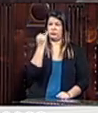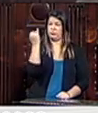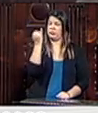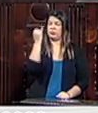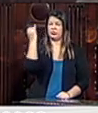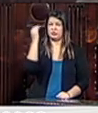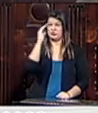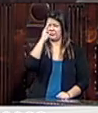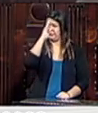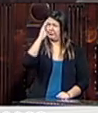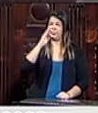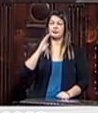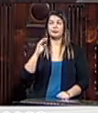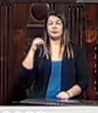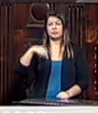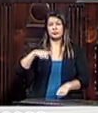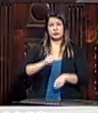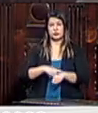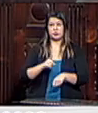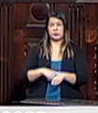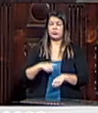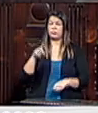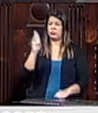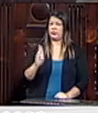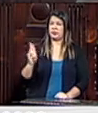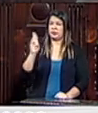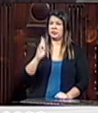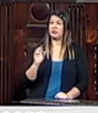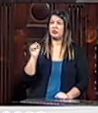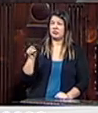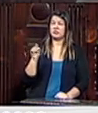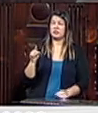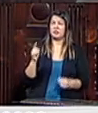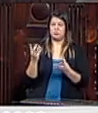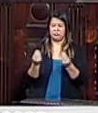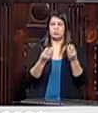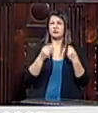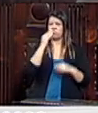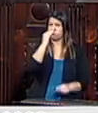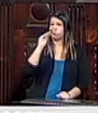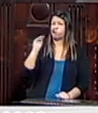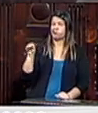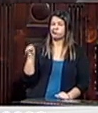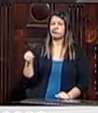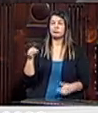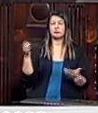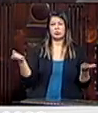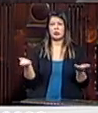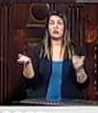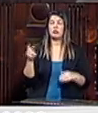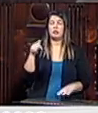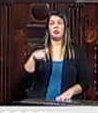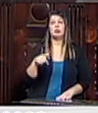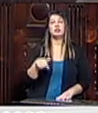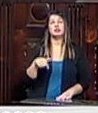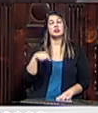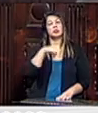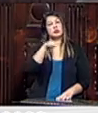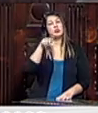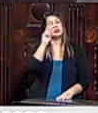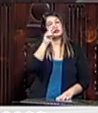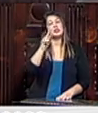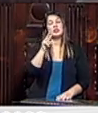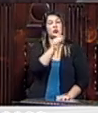enorme no momento que a universidade pública está relegada à situação que nós vemos em que